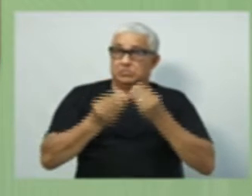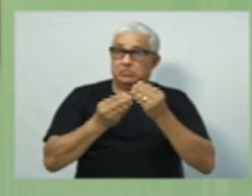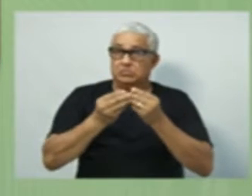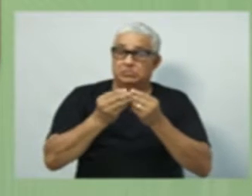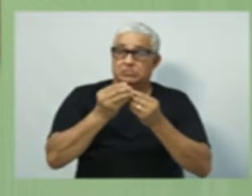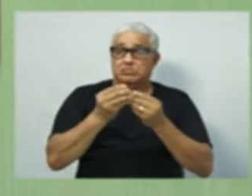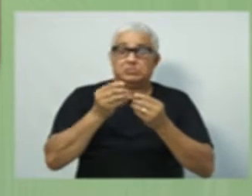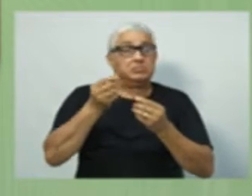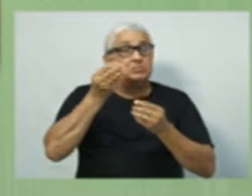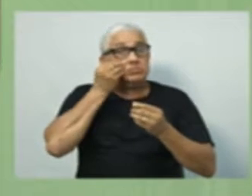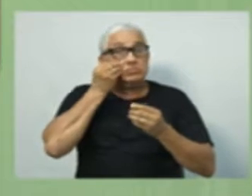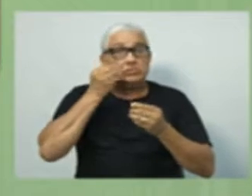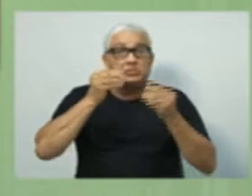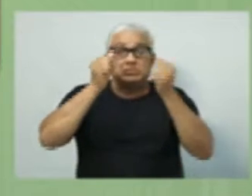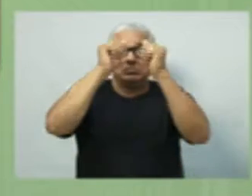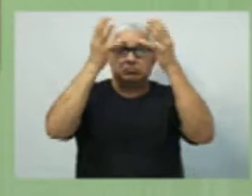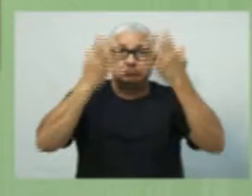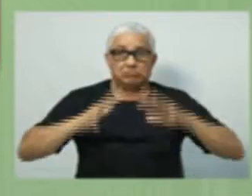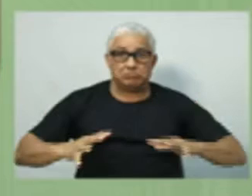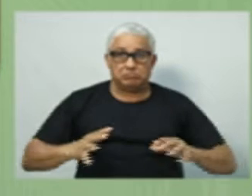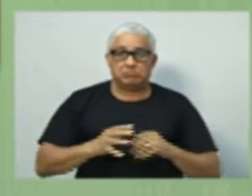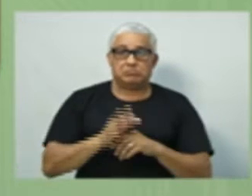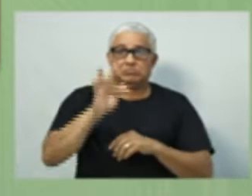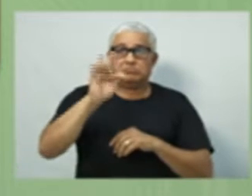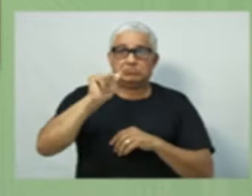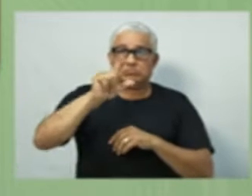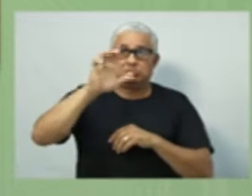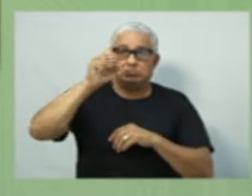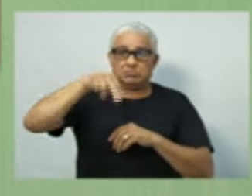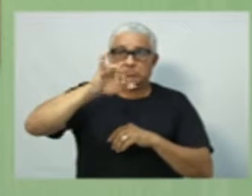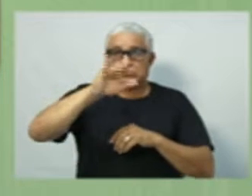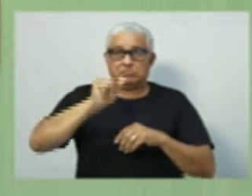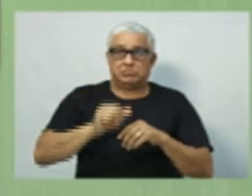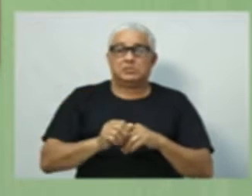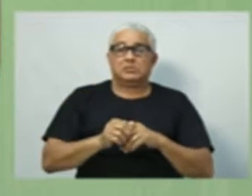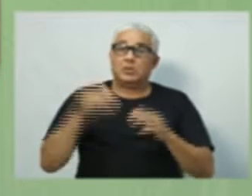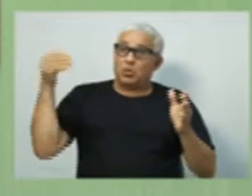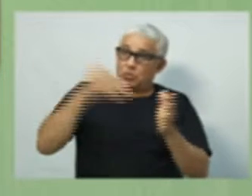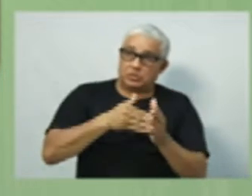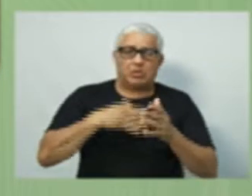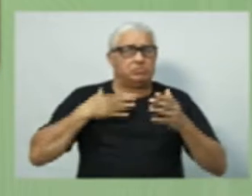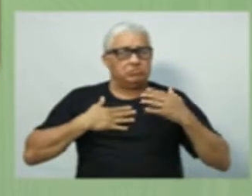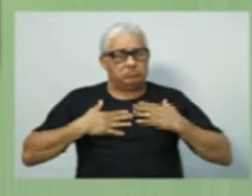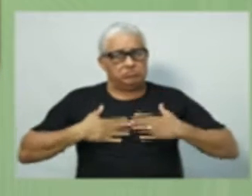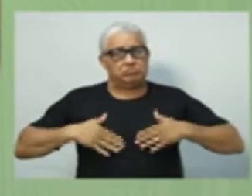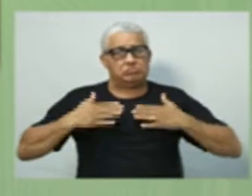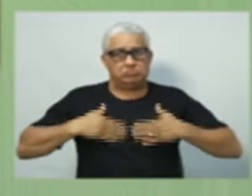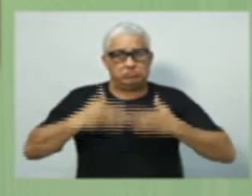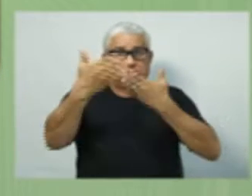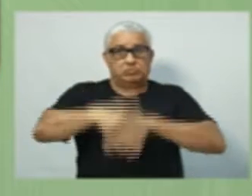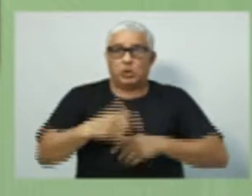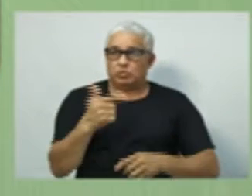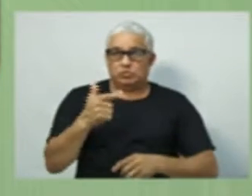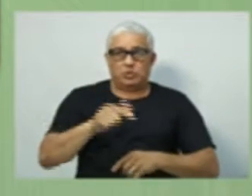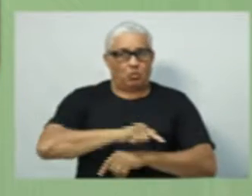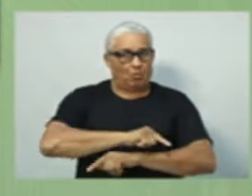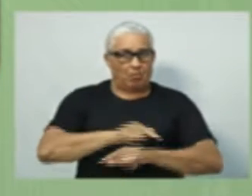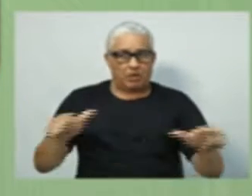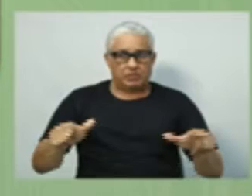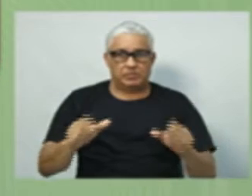último item aqui estaria vocês um pouco mais tranqüilos esse último item que não cai nas nossas avaliações